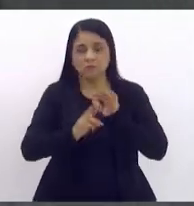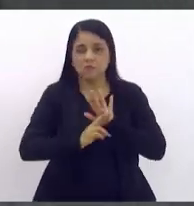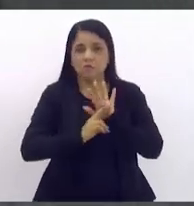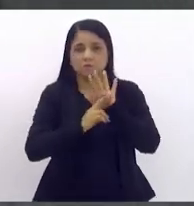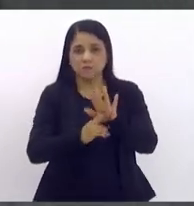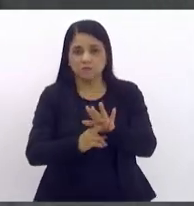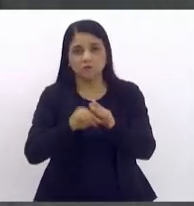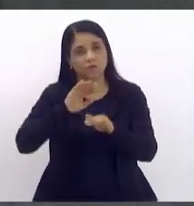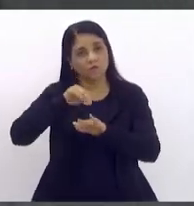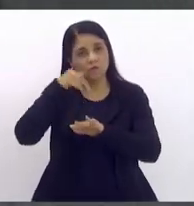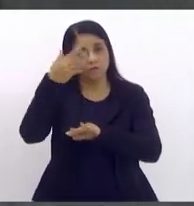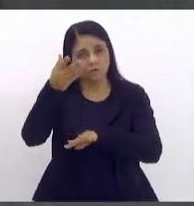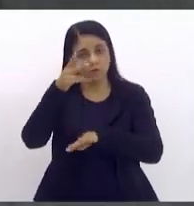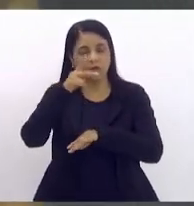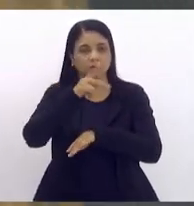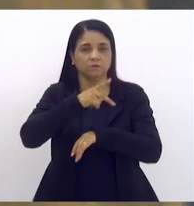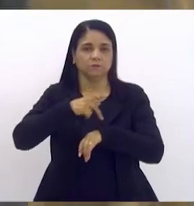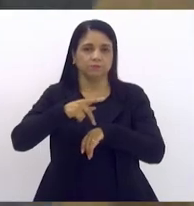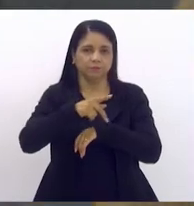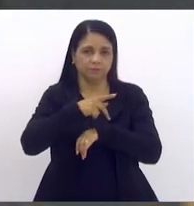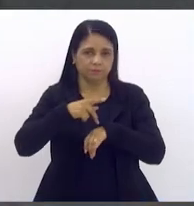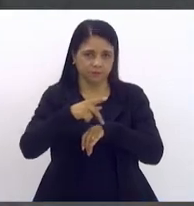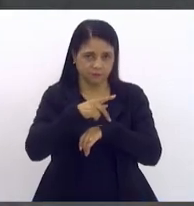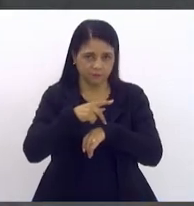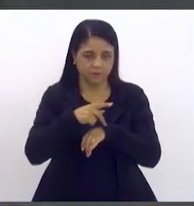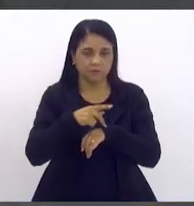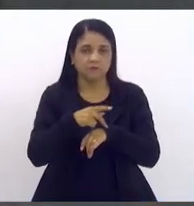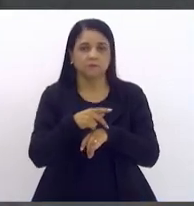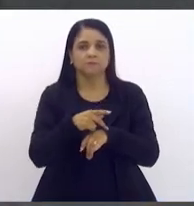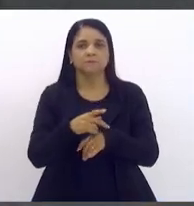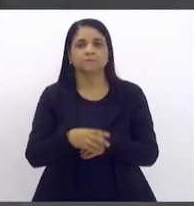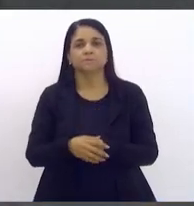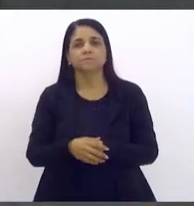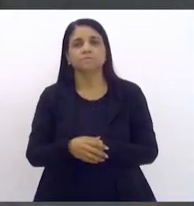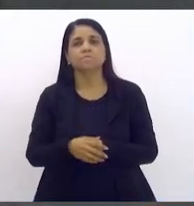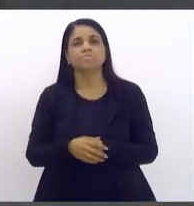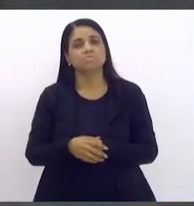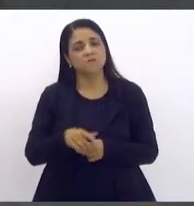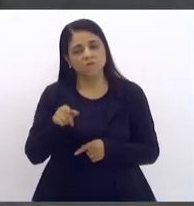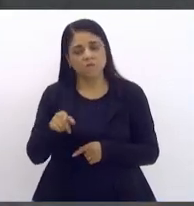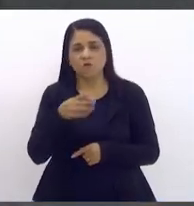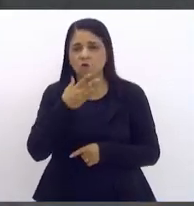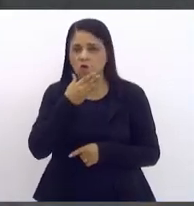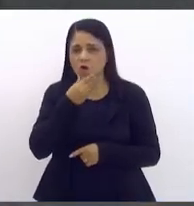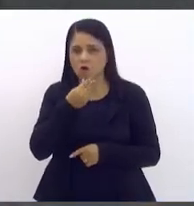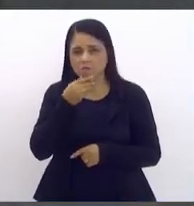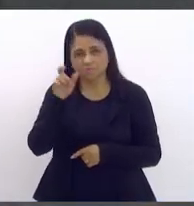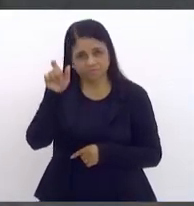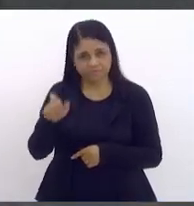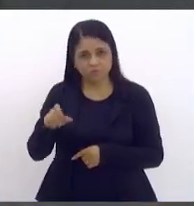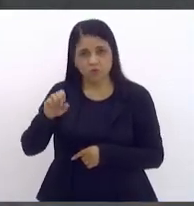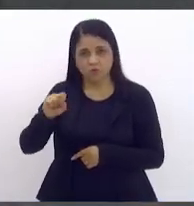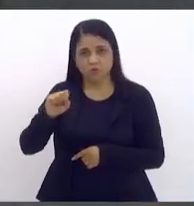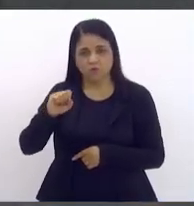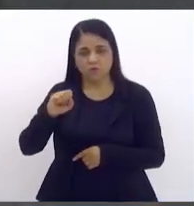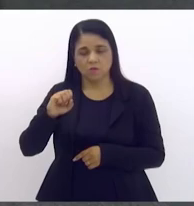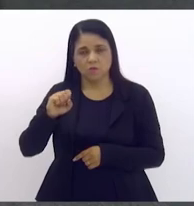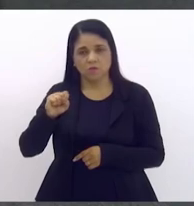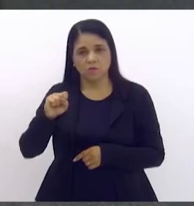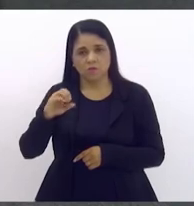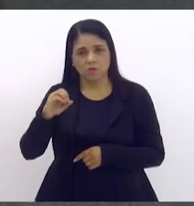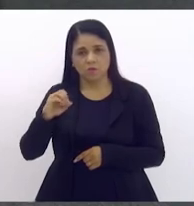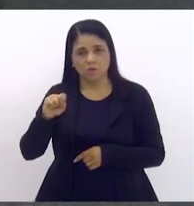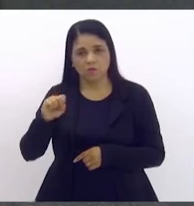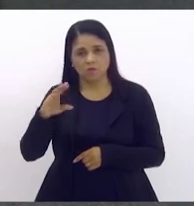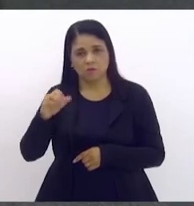representações fora do nosso Brasil. E que foi um grande comunista, né, que deu contribuições muito importantes